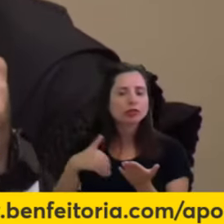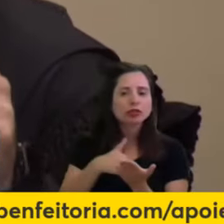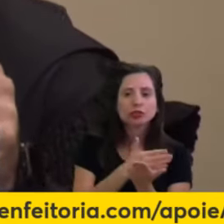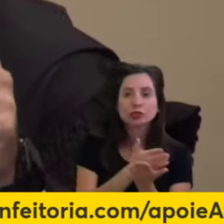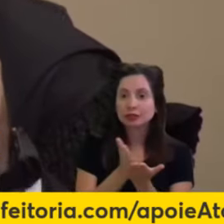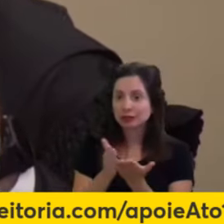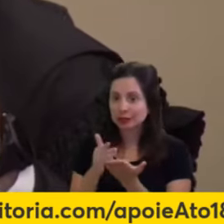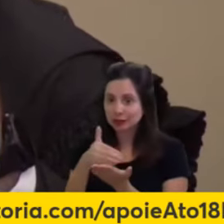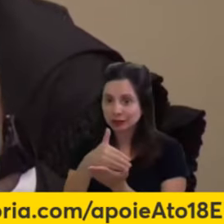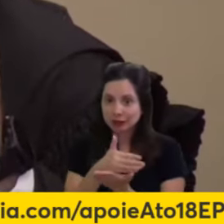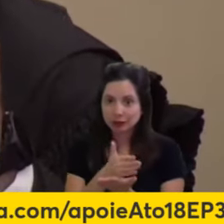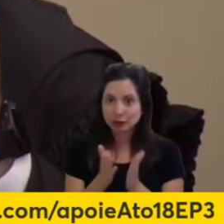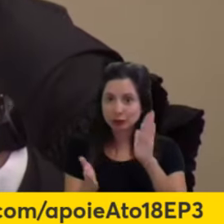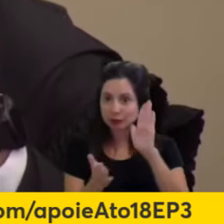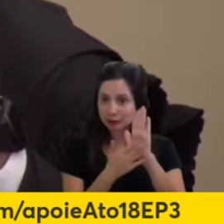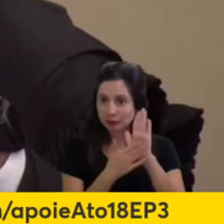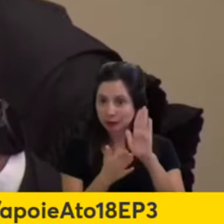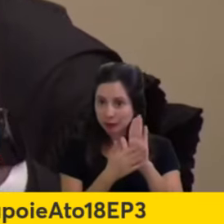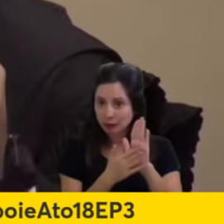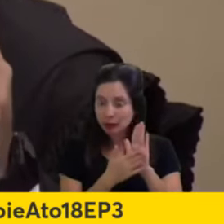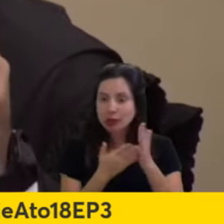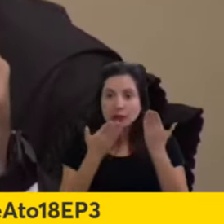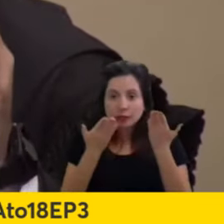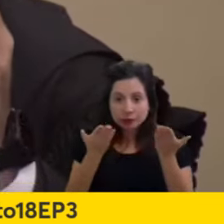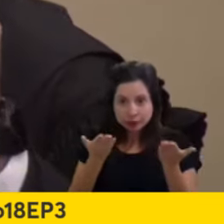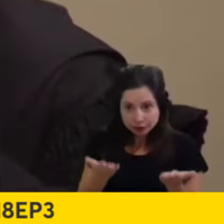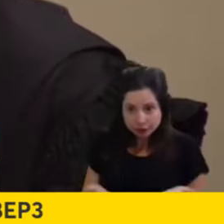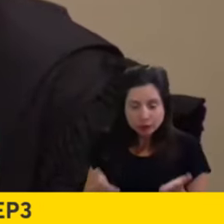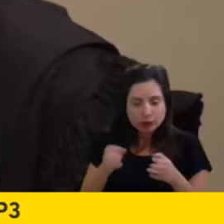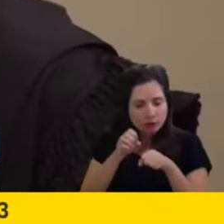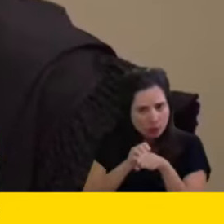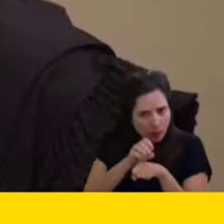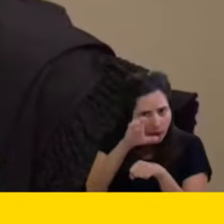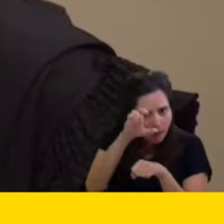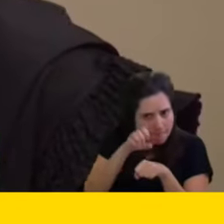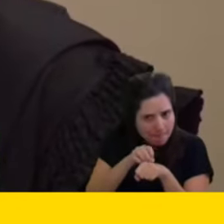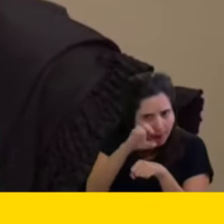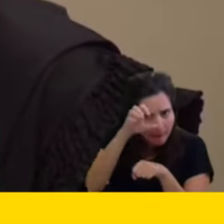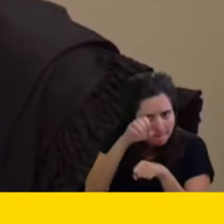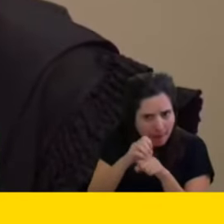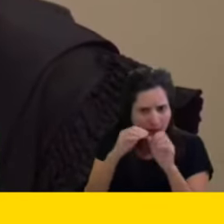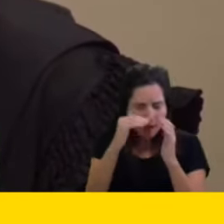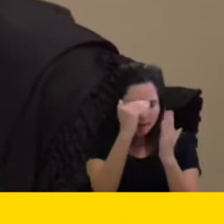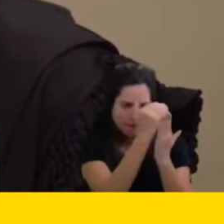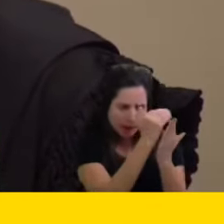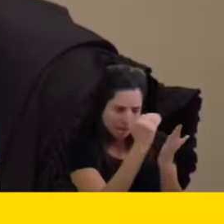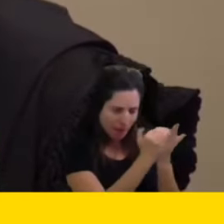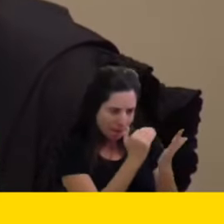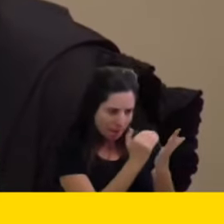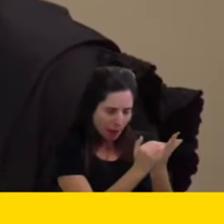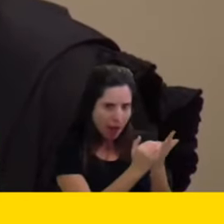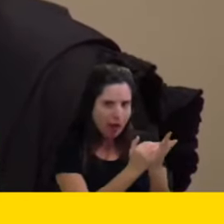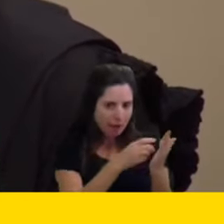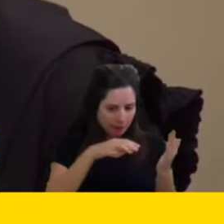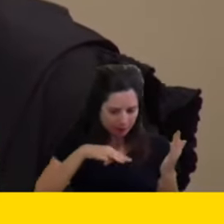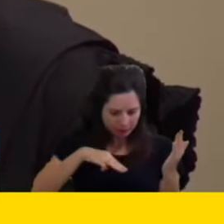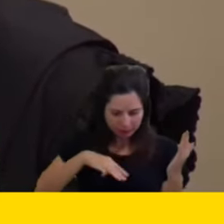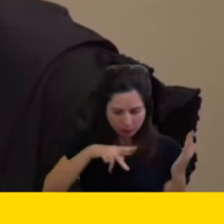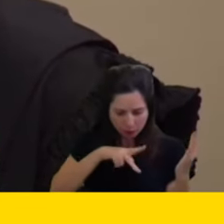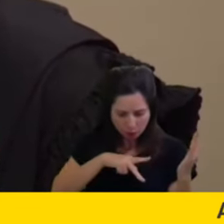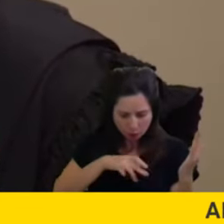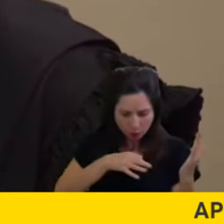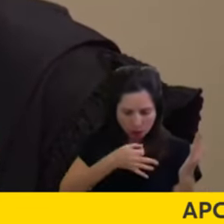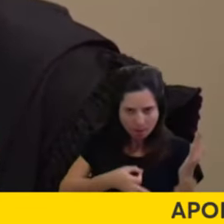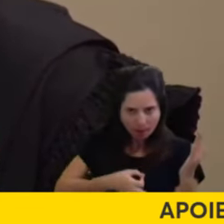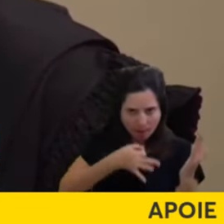propagandas partidárias diante da farta instrução da leitura das alegações finais e do parecer do Ministério Público eleitoral é indiscutível